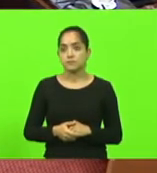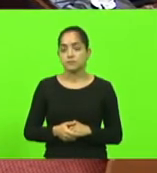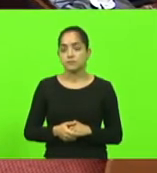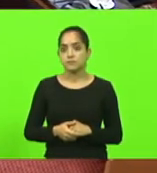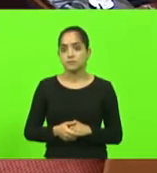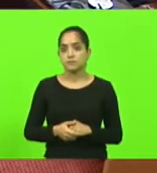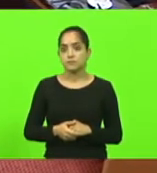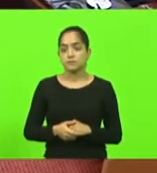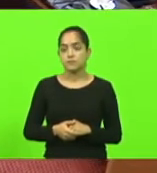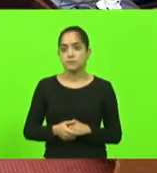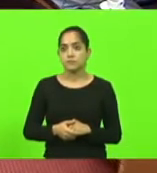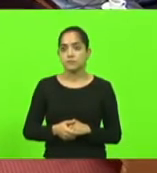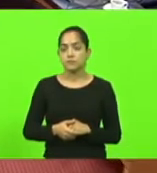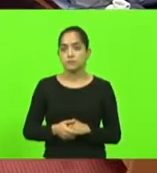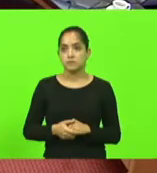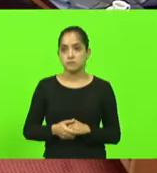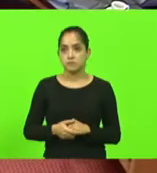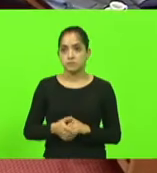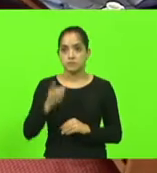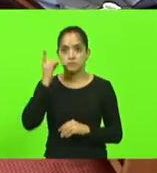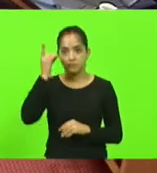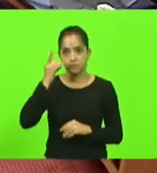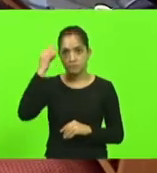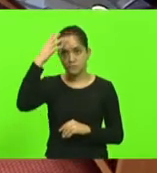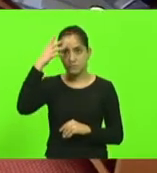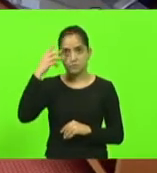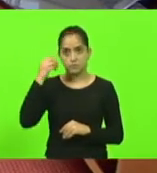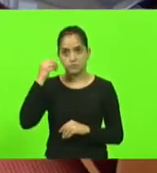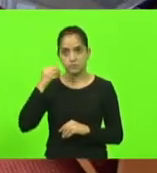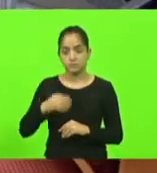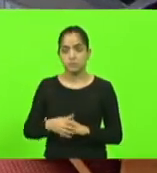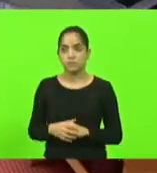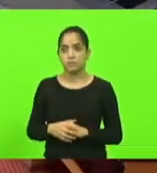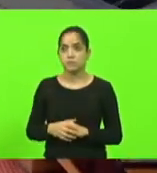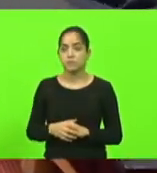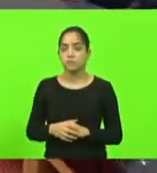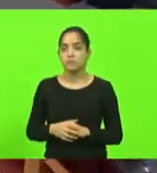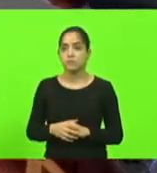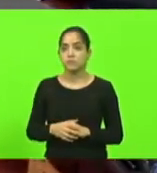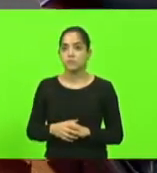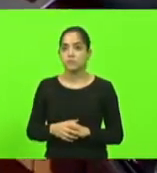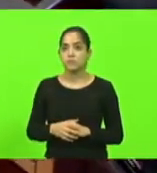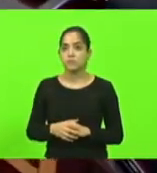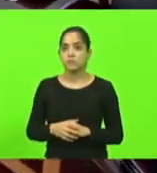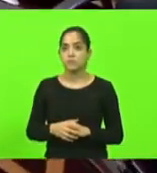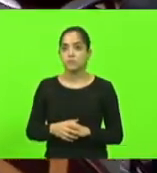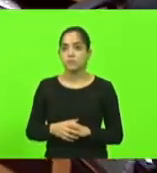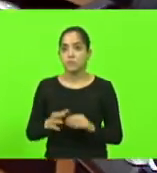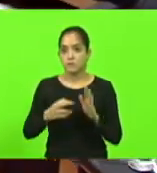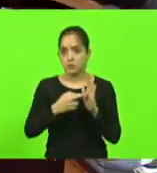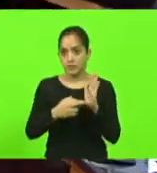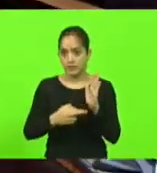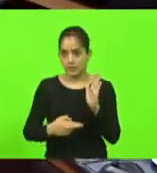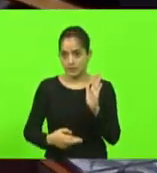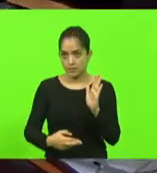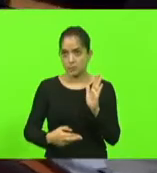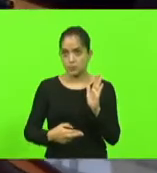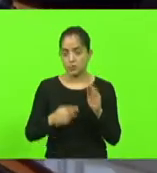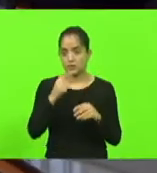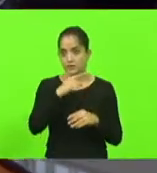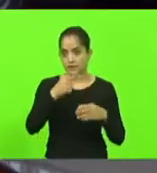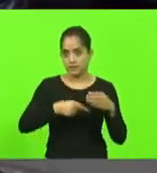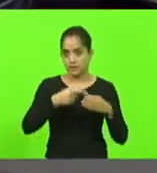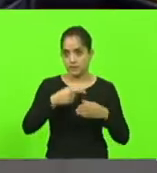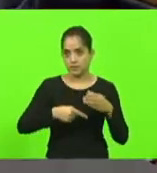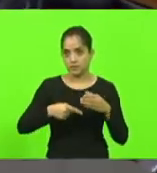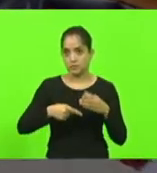Presidente. Sim, deputada, para discutir, deputada Luciane Carminati. Só quero fazer a menção, porque eu era relatora dessa matéria na Comissão de Finanças